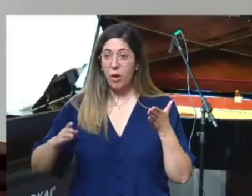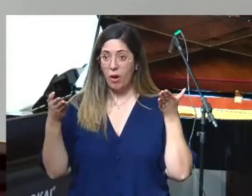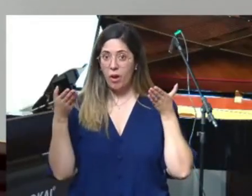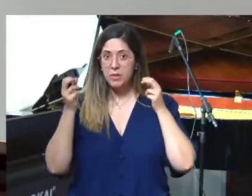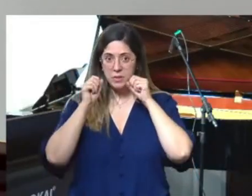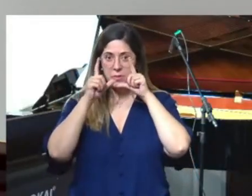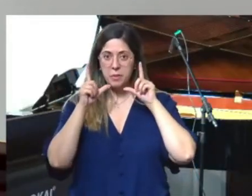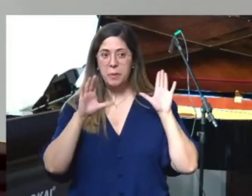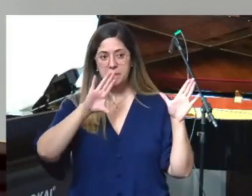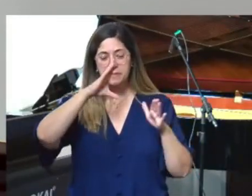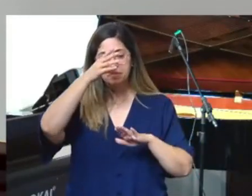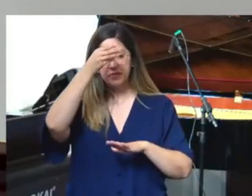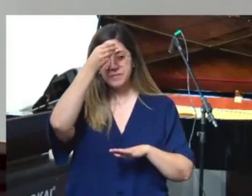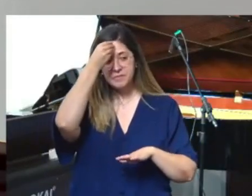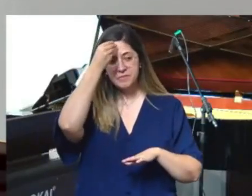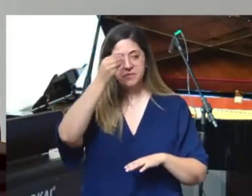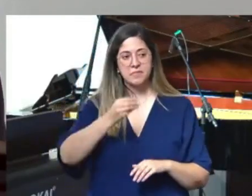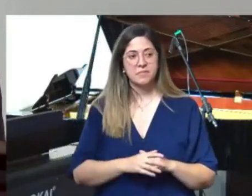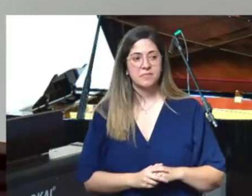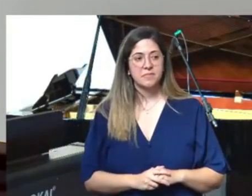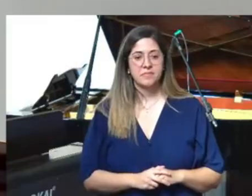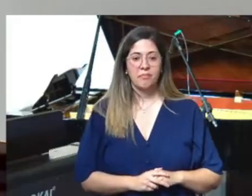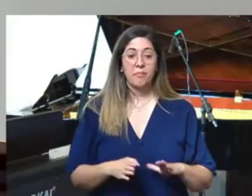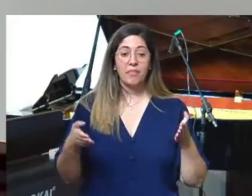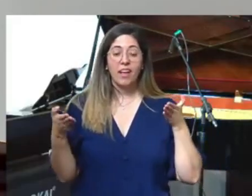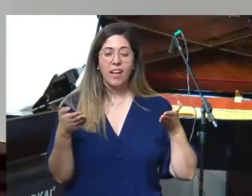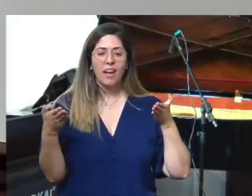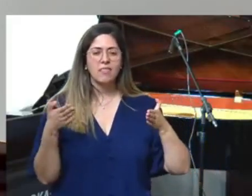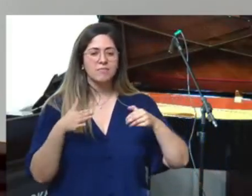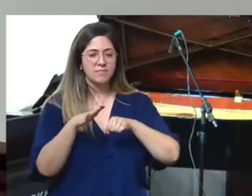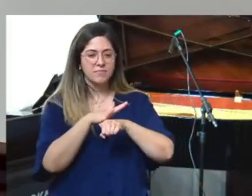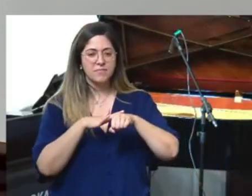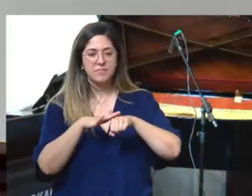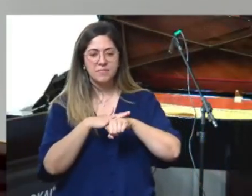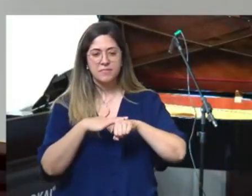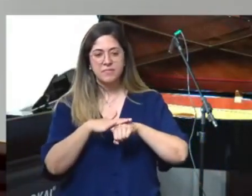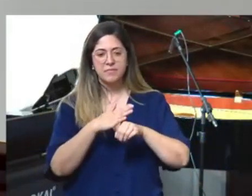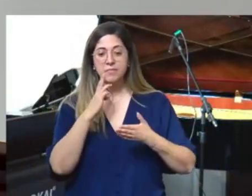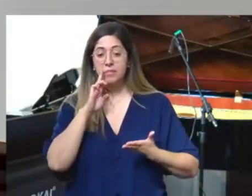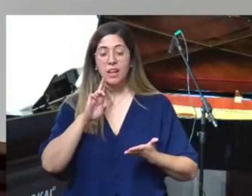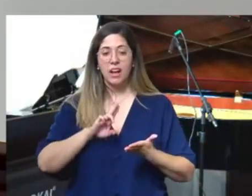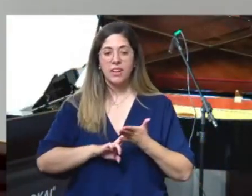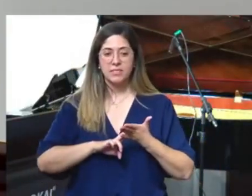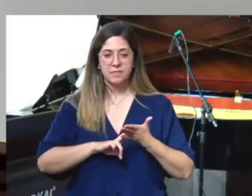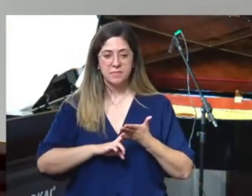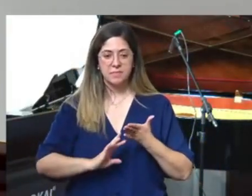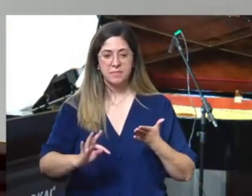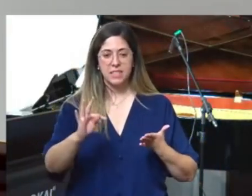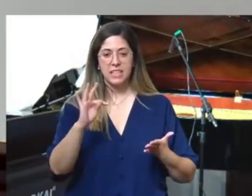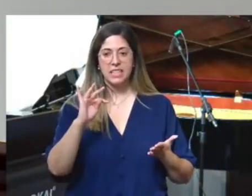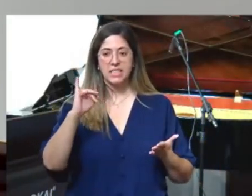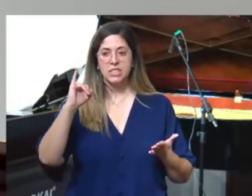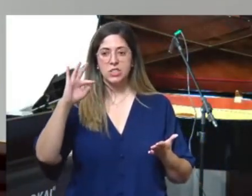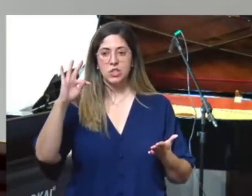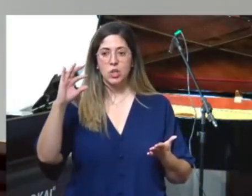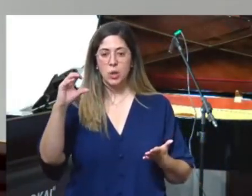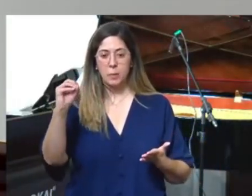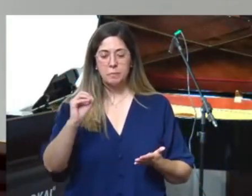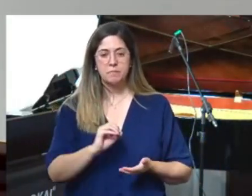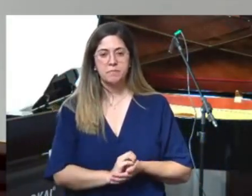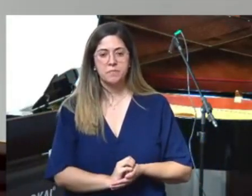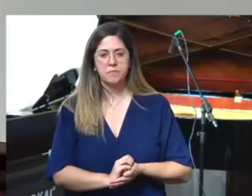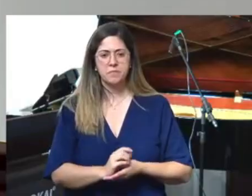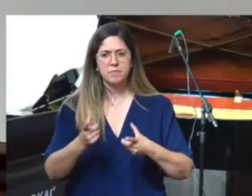manhã. Queridos, começamos a falar a respeito desta carta. Tito é deixado na